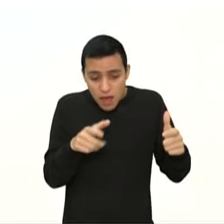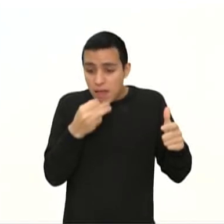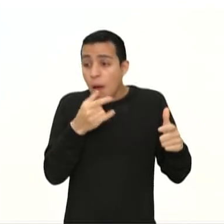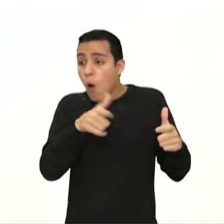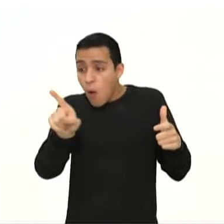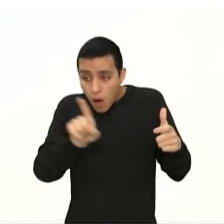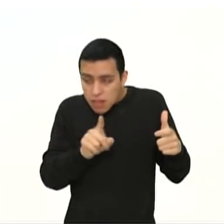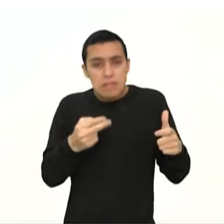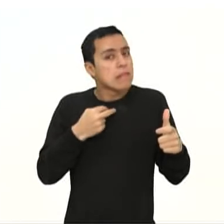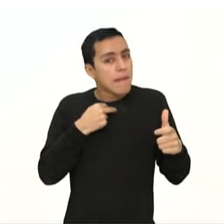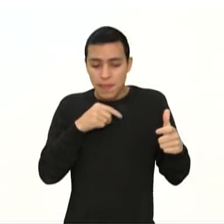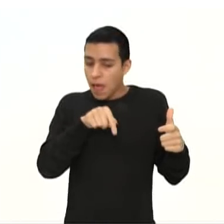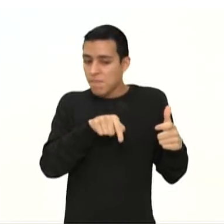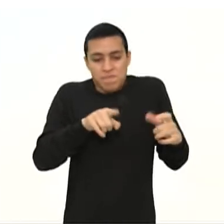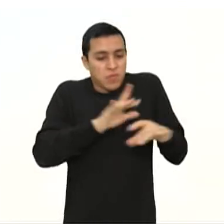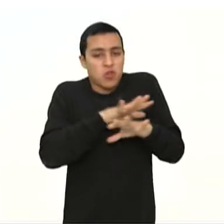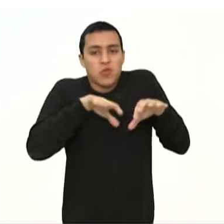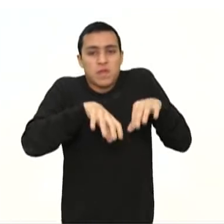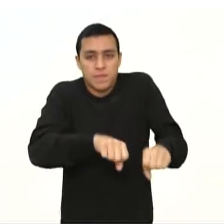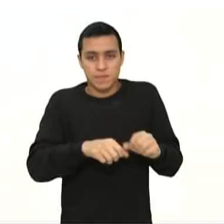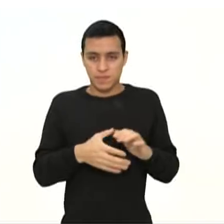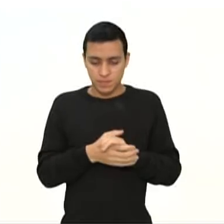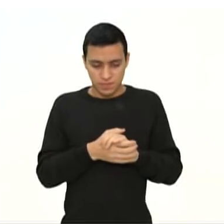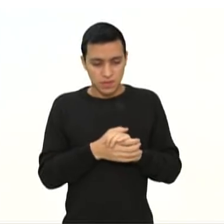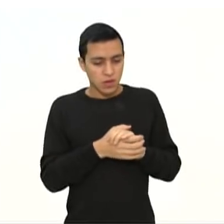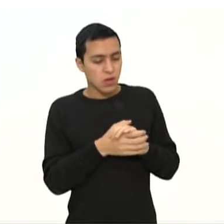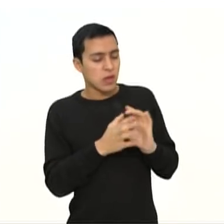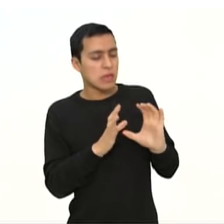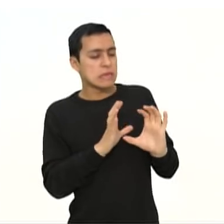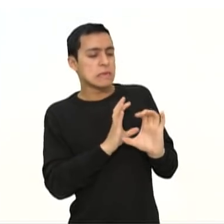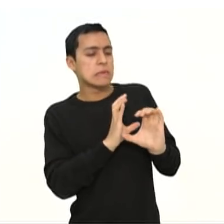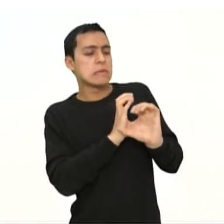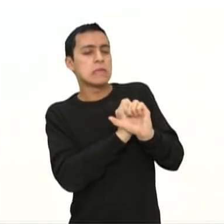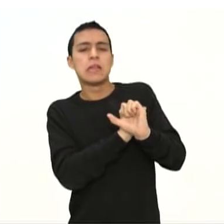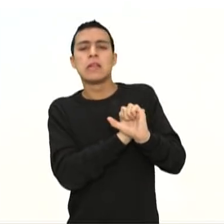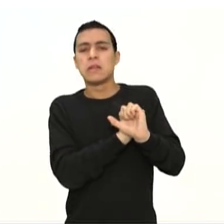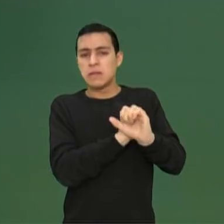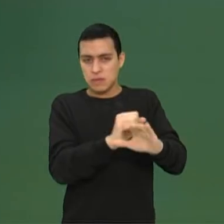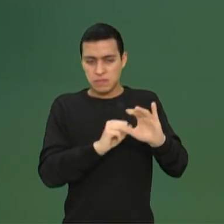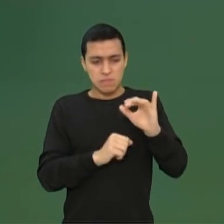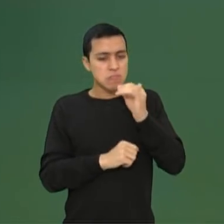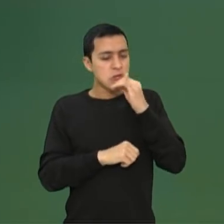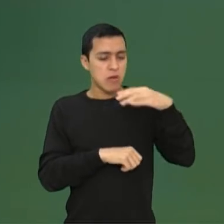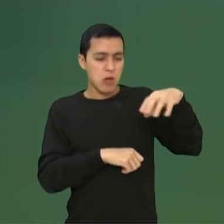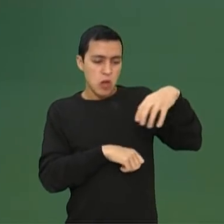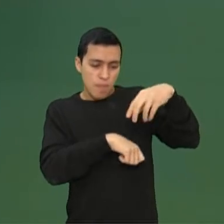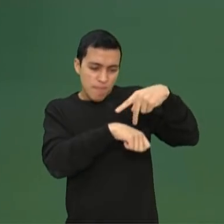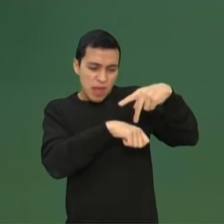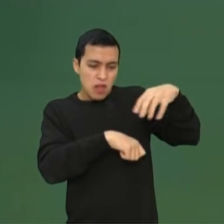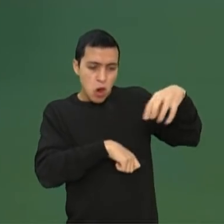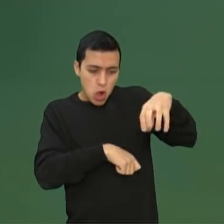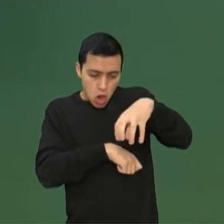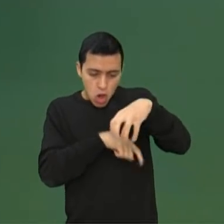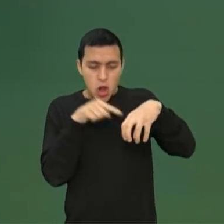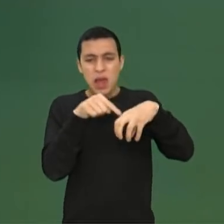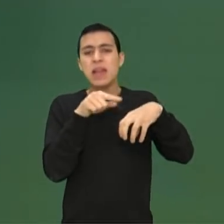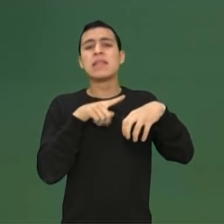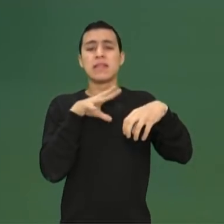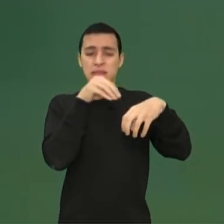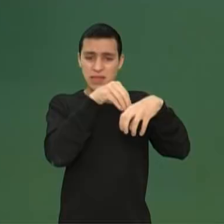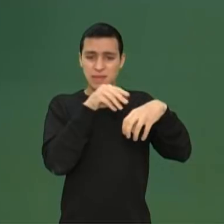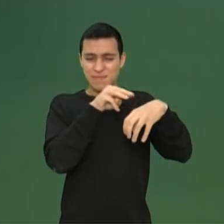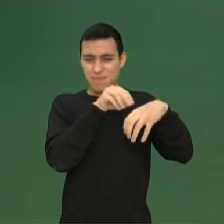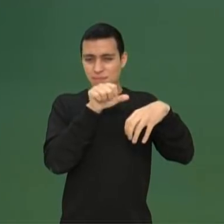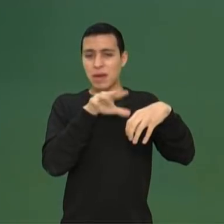propriedade relacionada à quantidade de matéria que um corpo possui. Então aquela pepita de ouro, aquele tronco